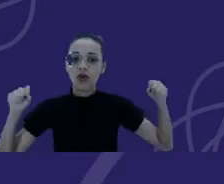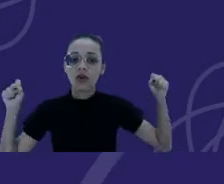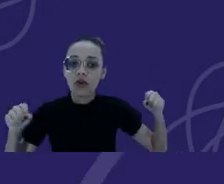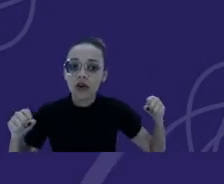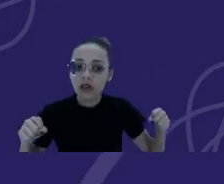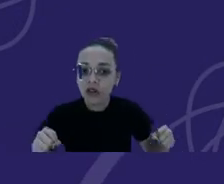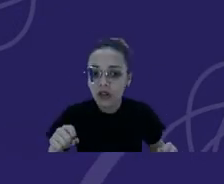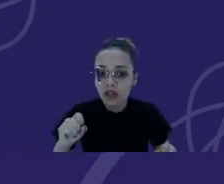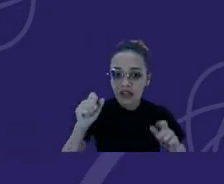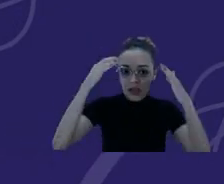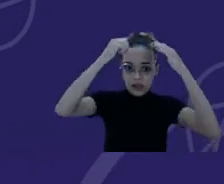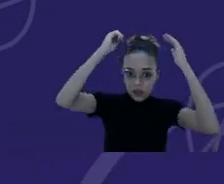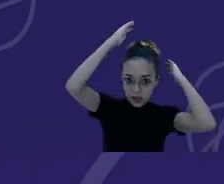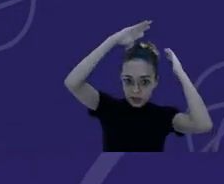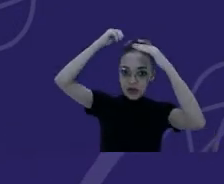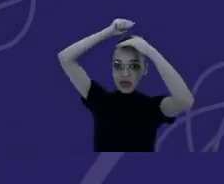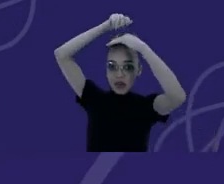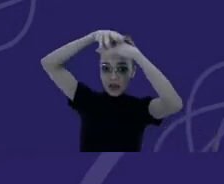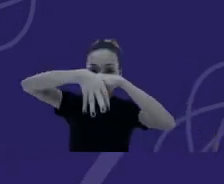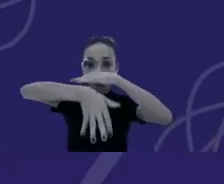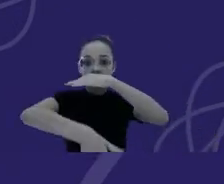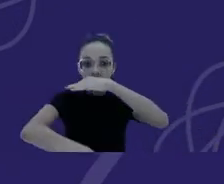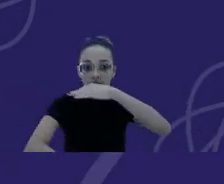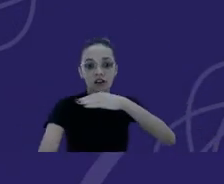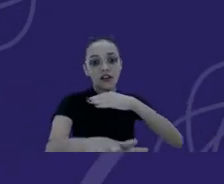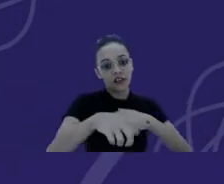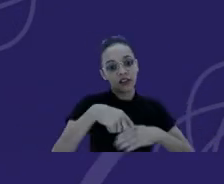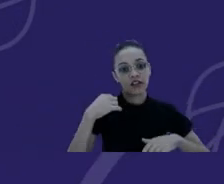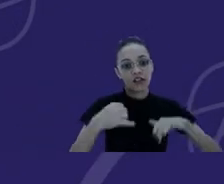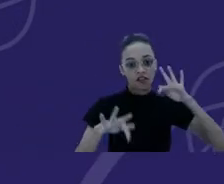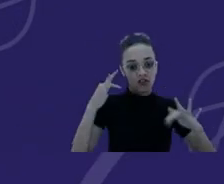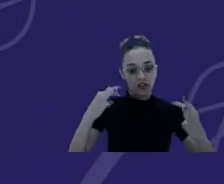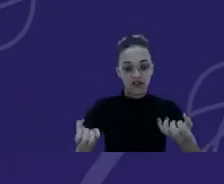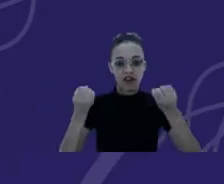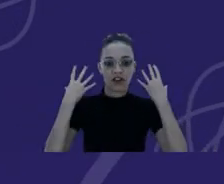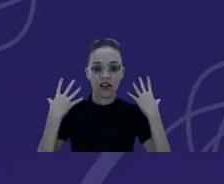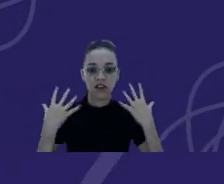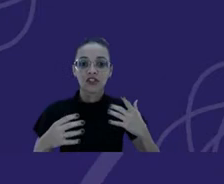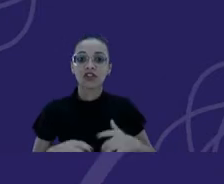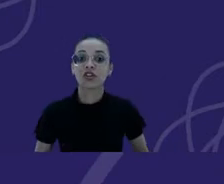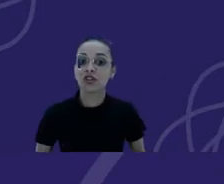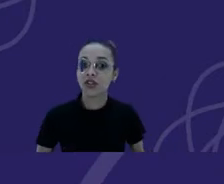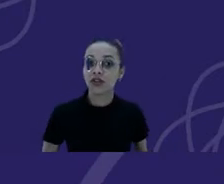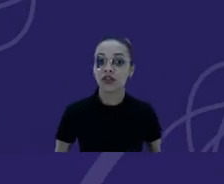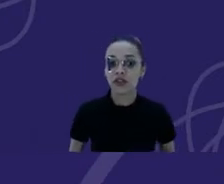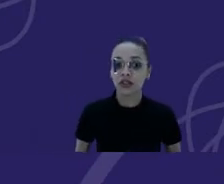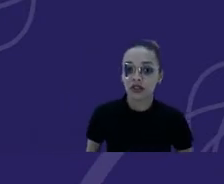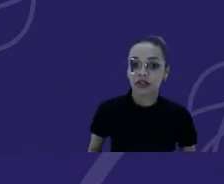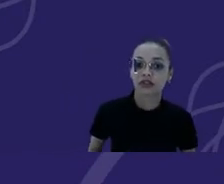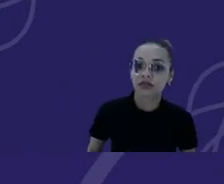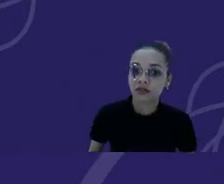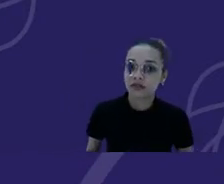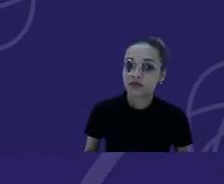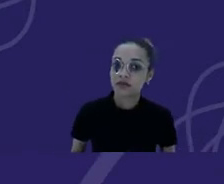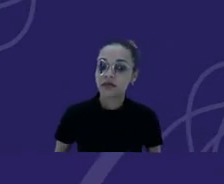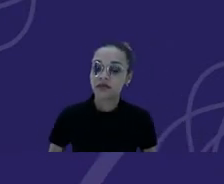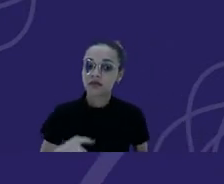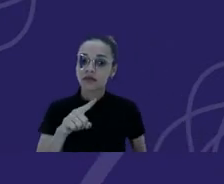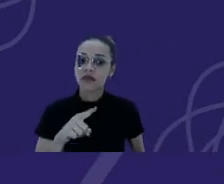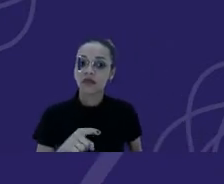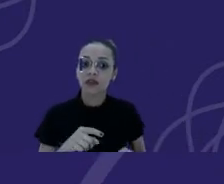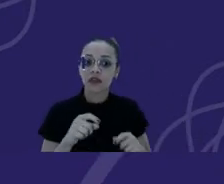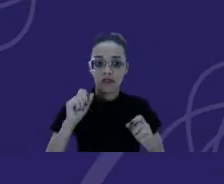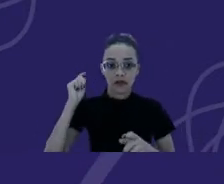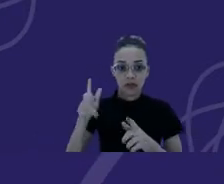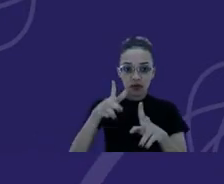de Iemanjá. Oi, mucama de Oxóssi é caçador. Ora viva nanã, nanã borocô. Nunca mais de Oxóssi é